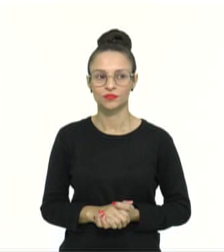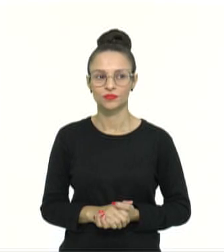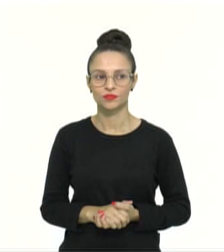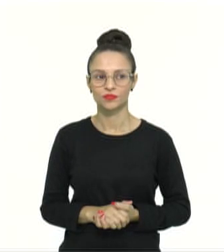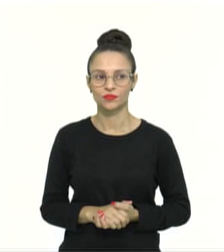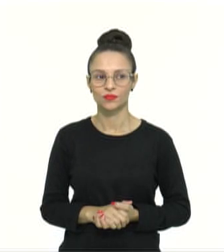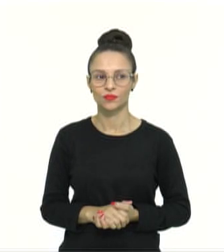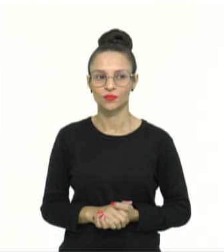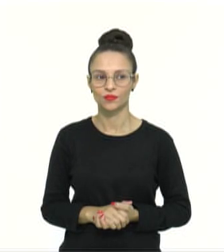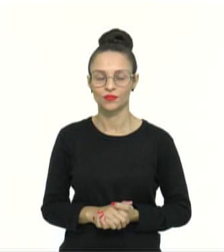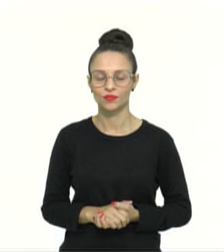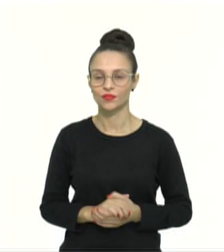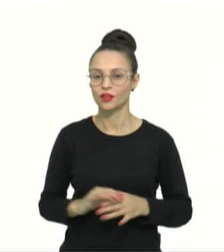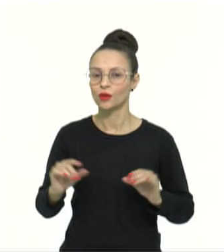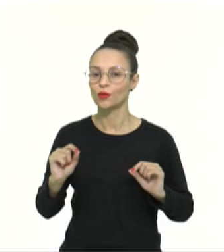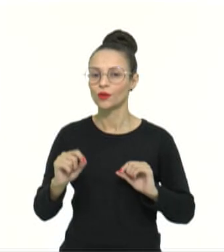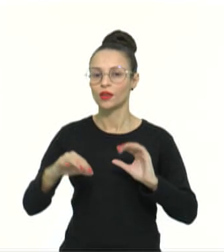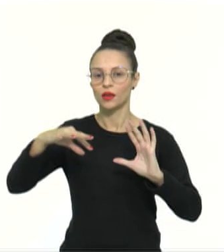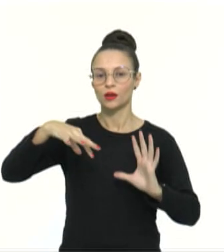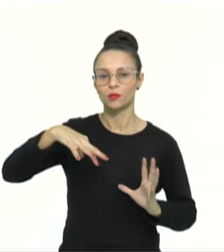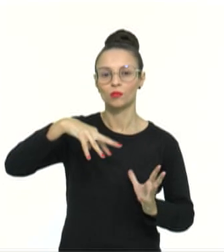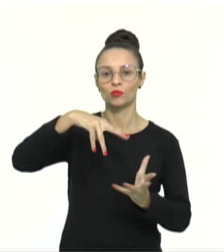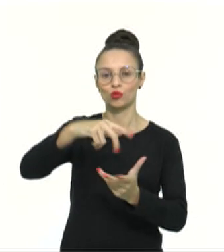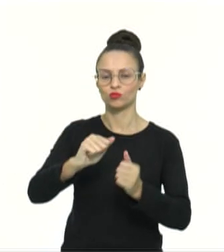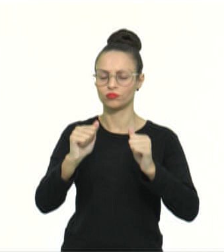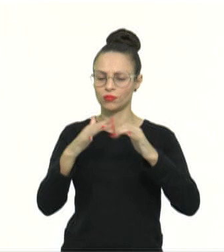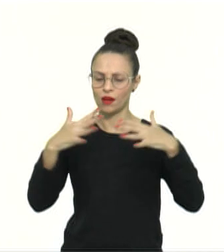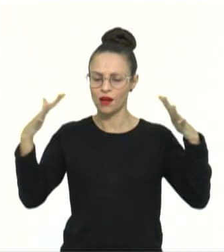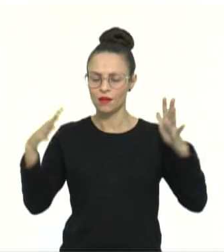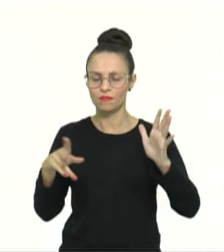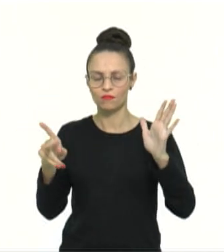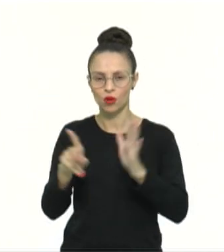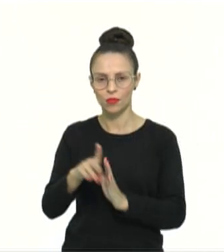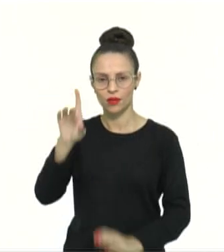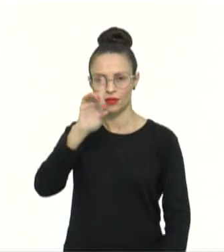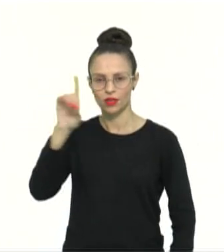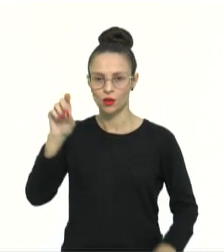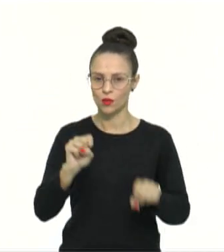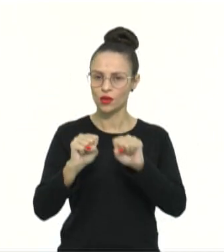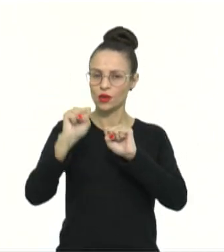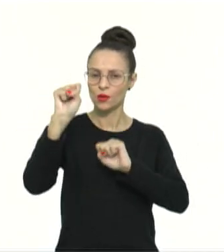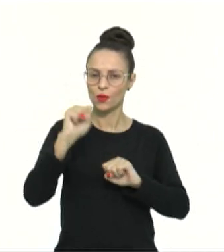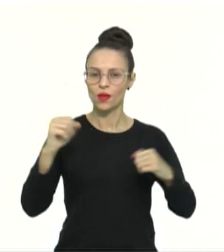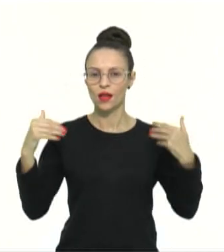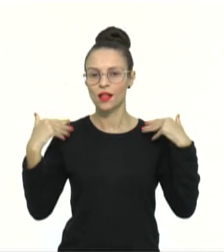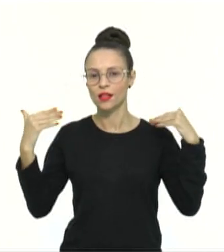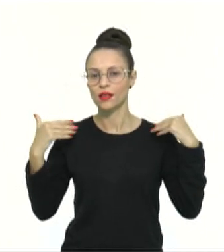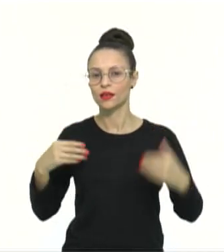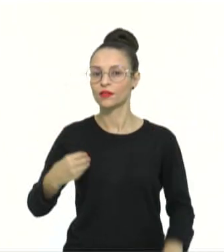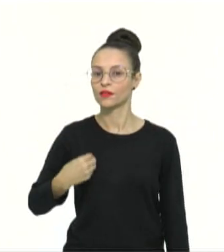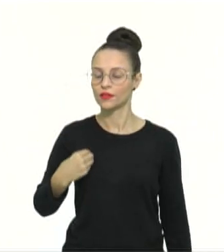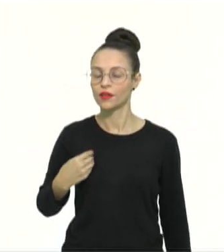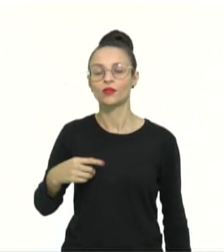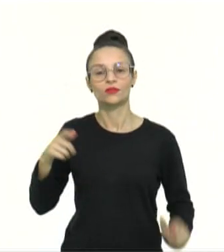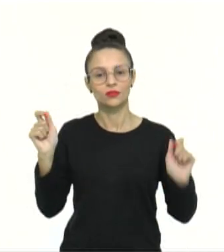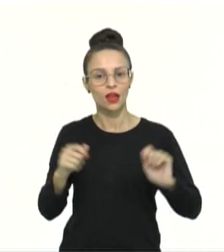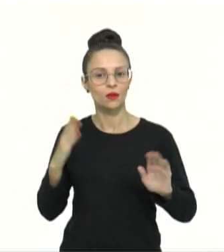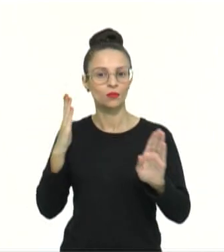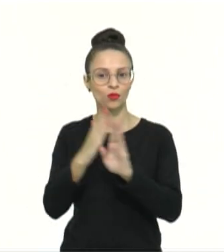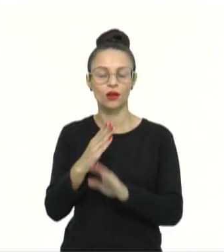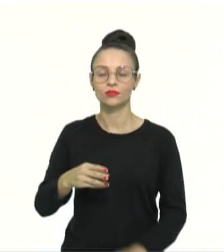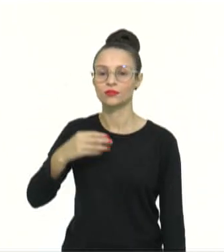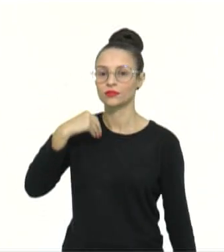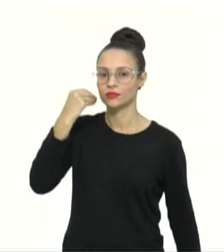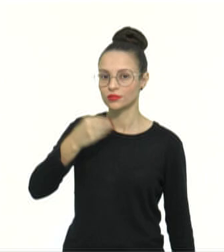Todo aquele mundo esplendoroso e glorioso dos deuses, dos heróis e da alegria de viver só foi possível por uma profunda experiência da